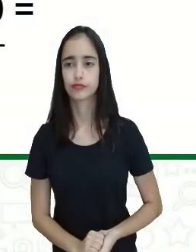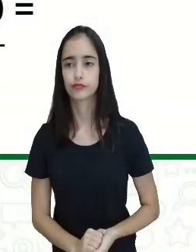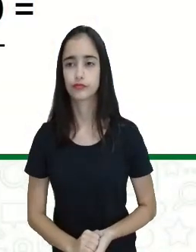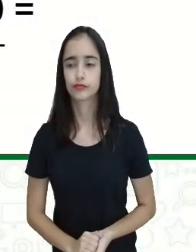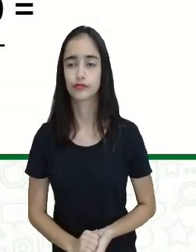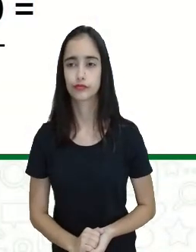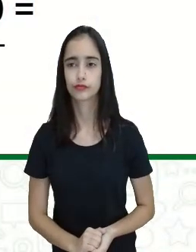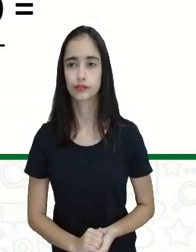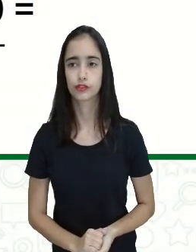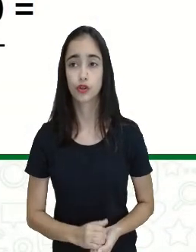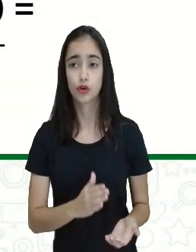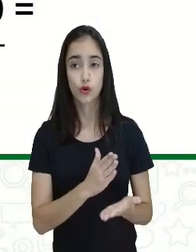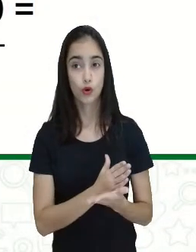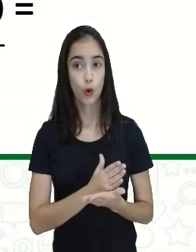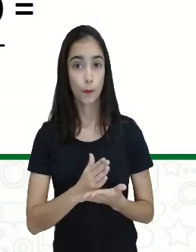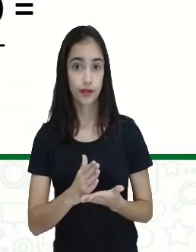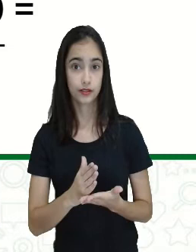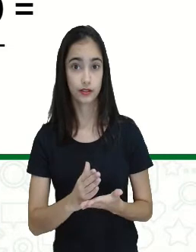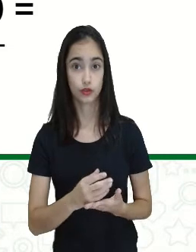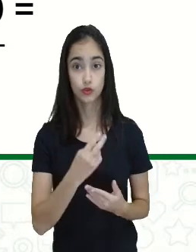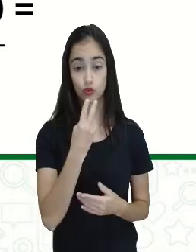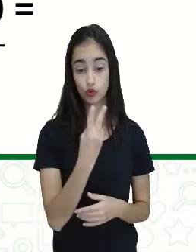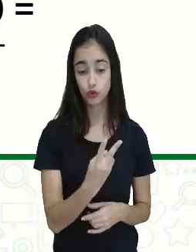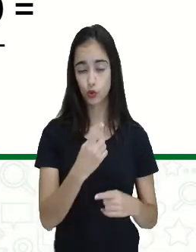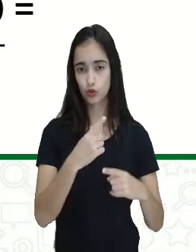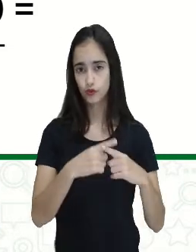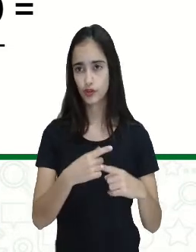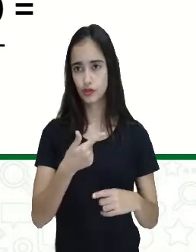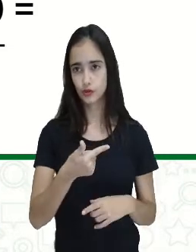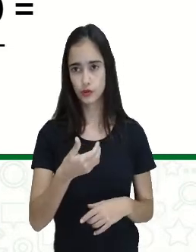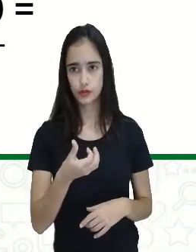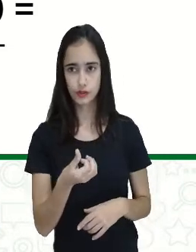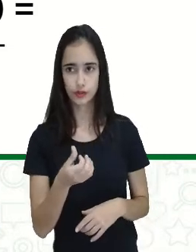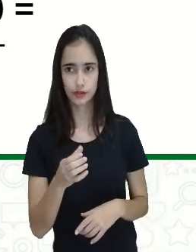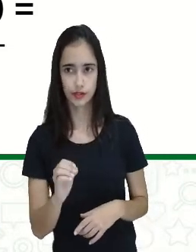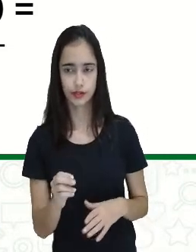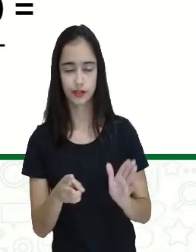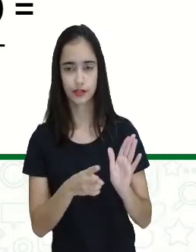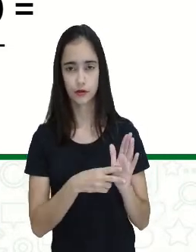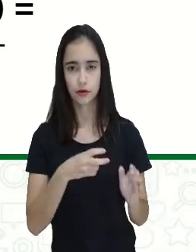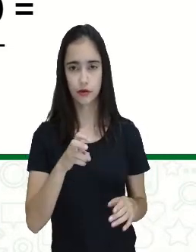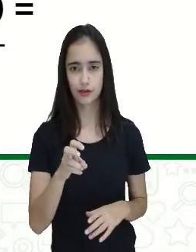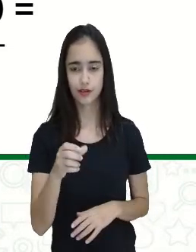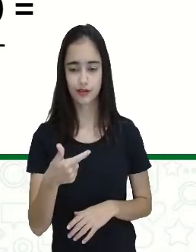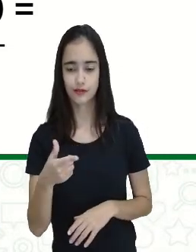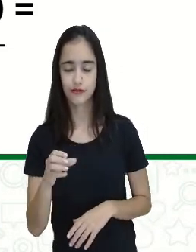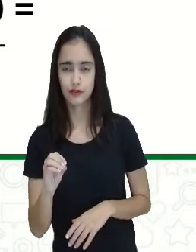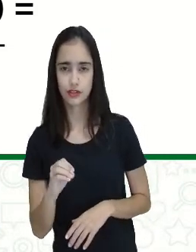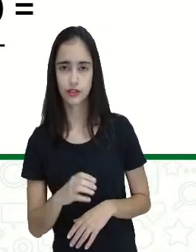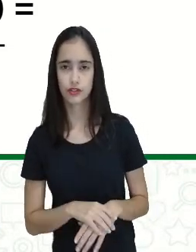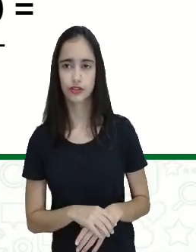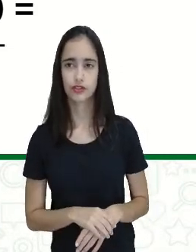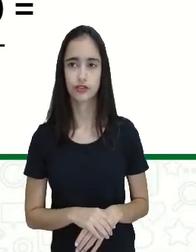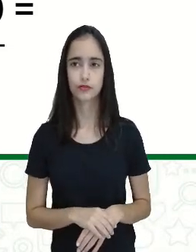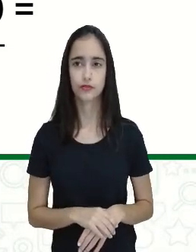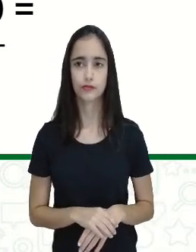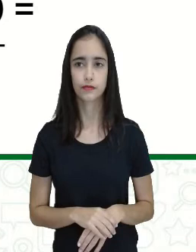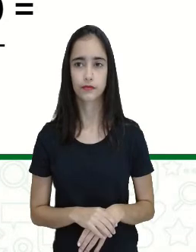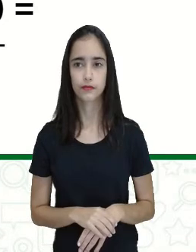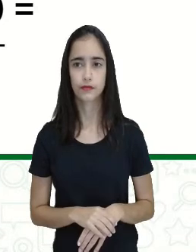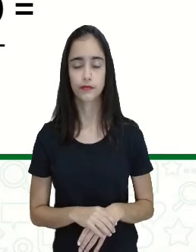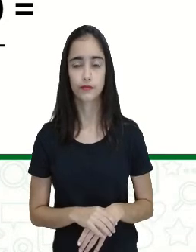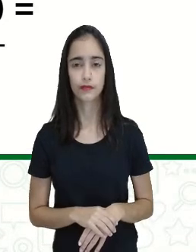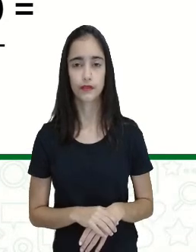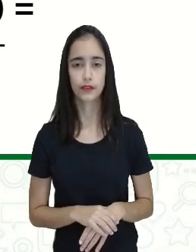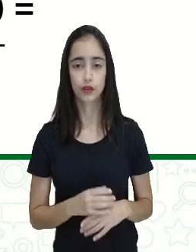Começando, 2 vezes 260 igual a 520 para Roberta.